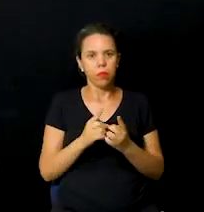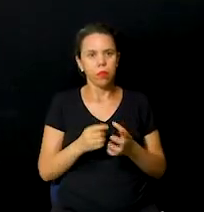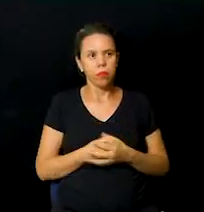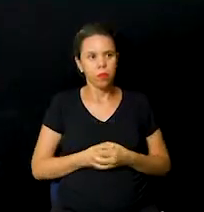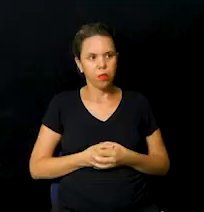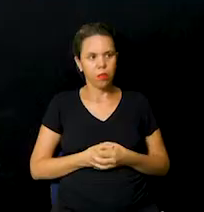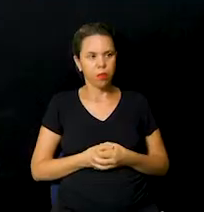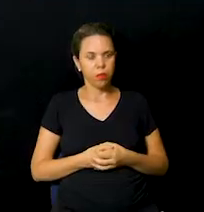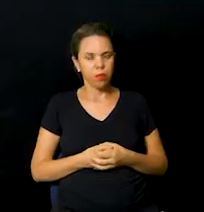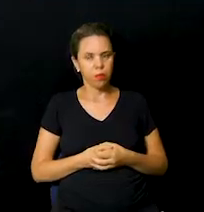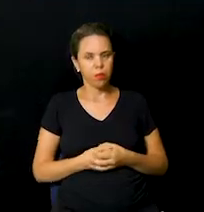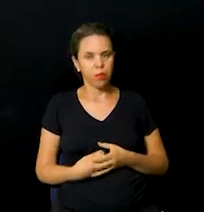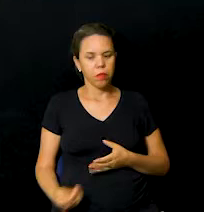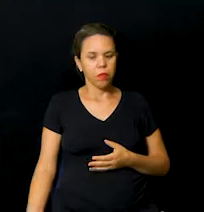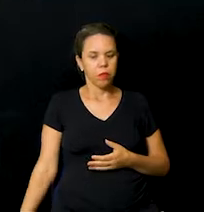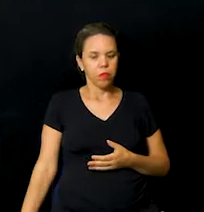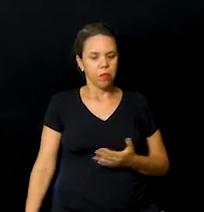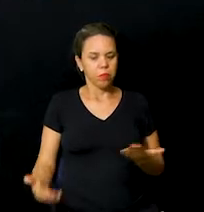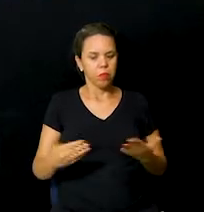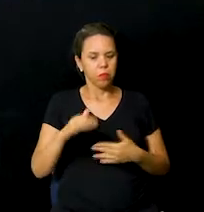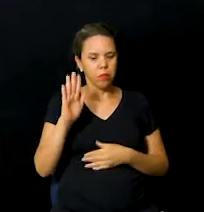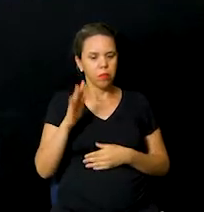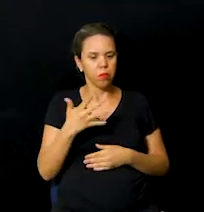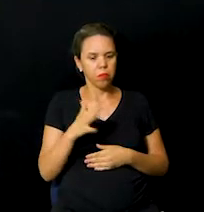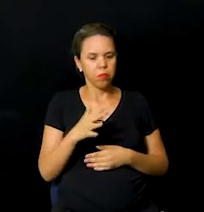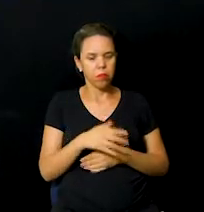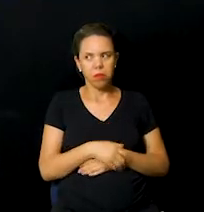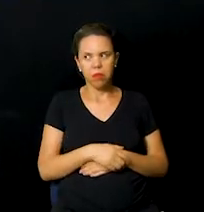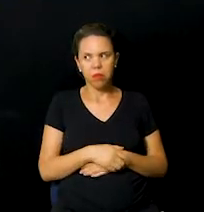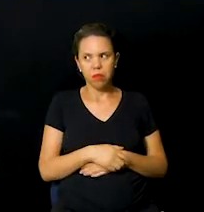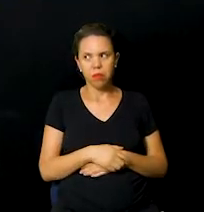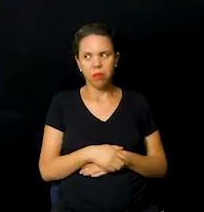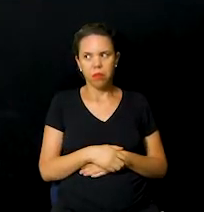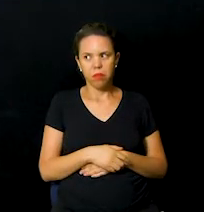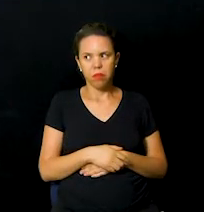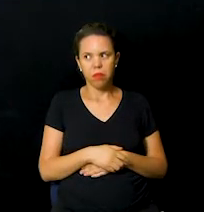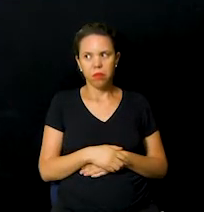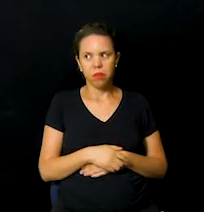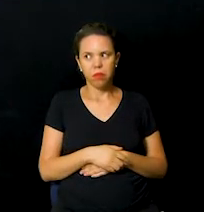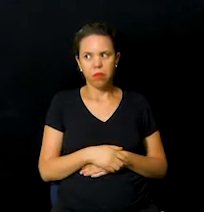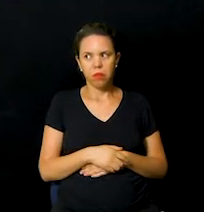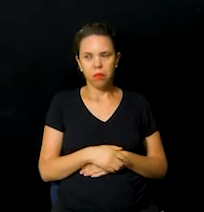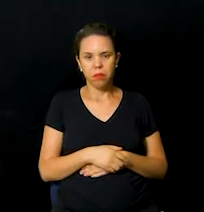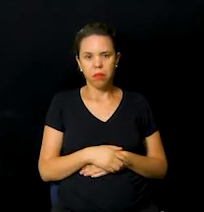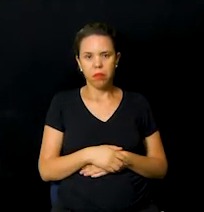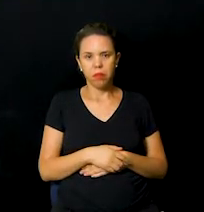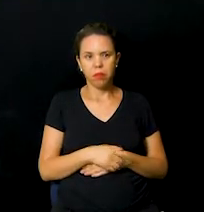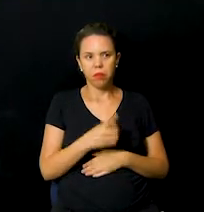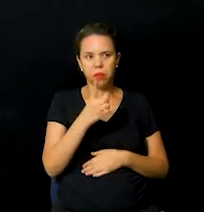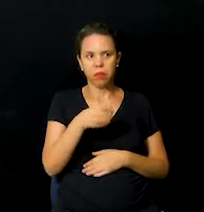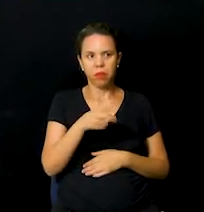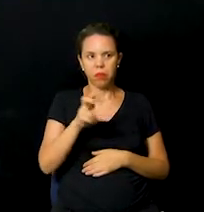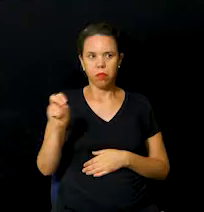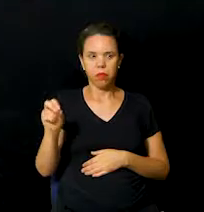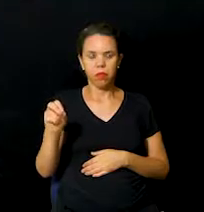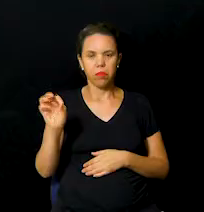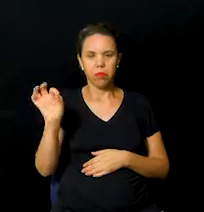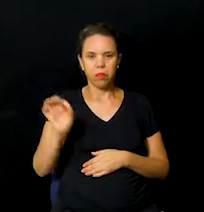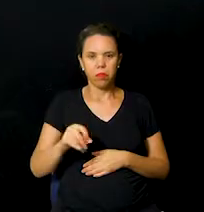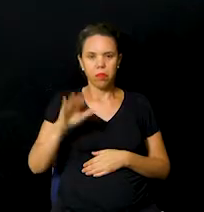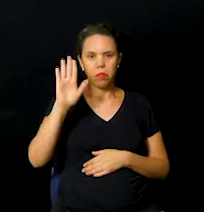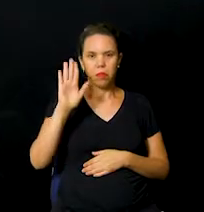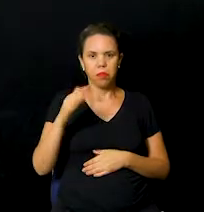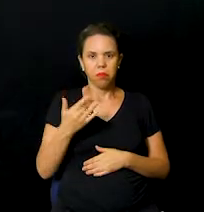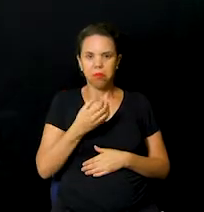atendimento? Ah, ela aumentou aí uns 150, 200%. Perfeito.